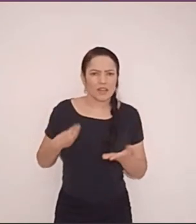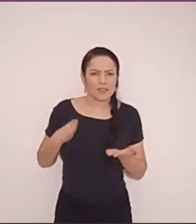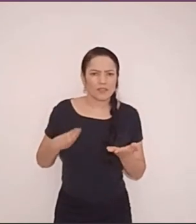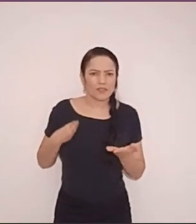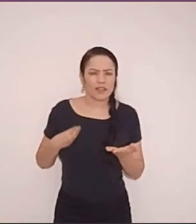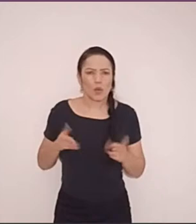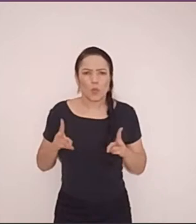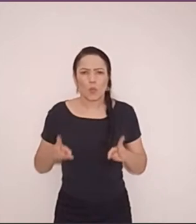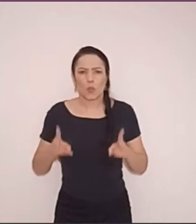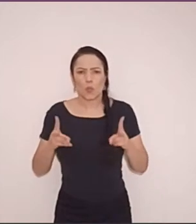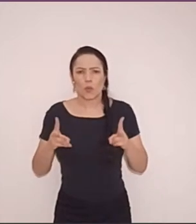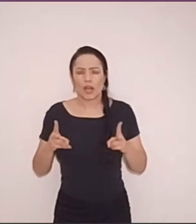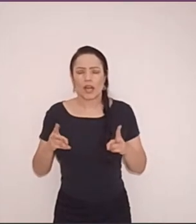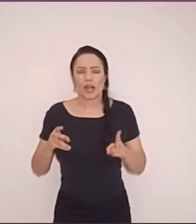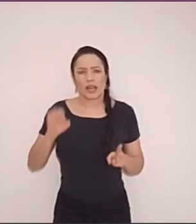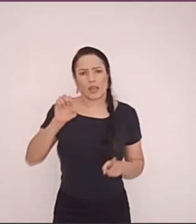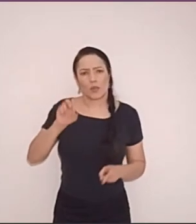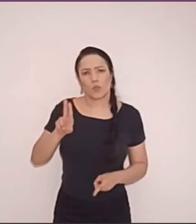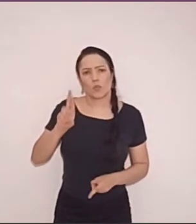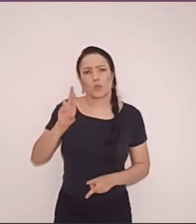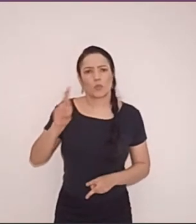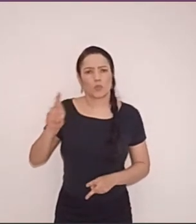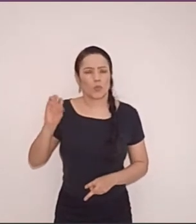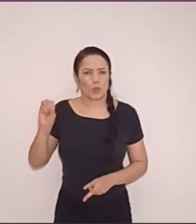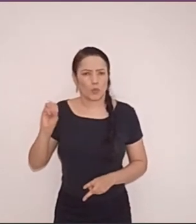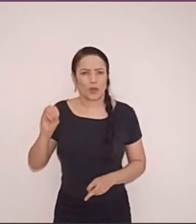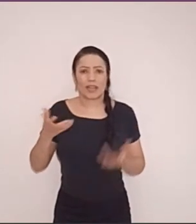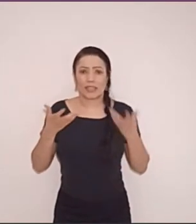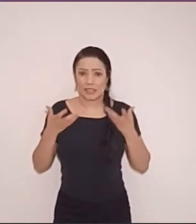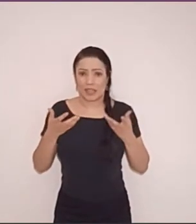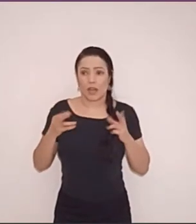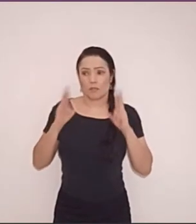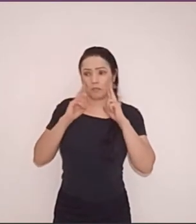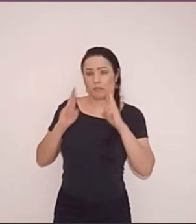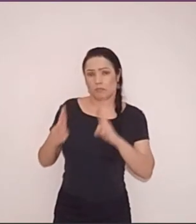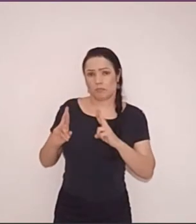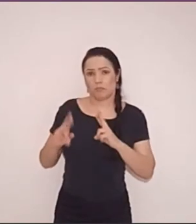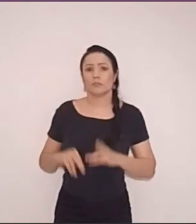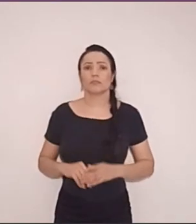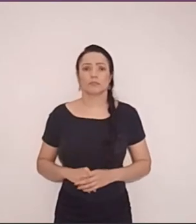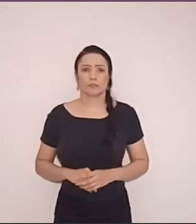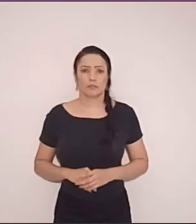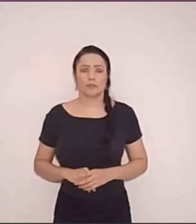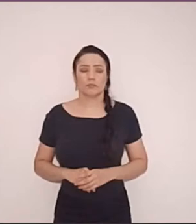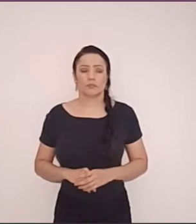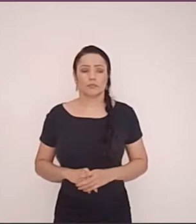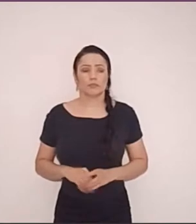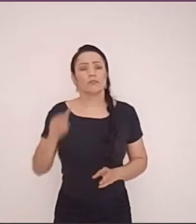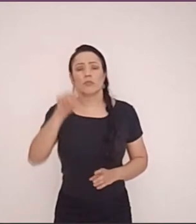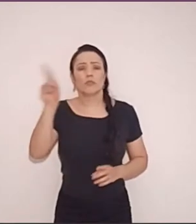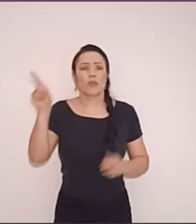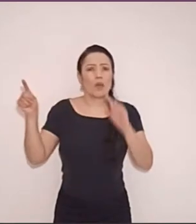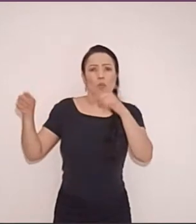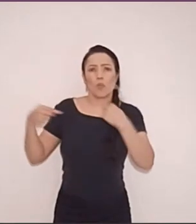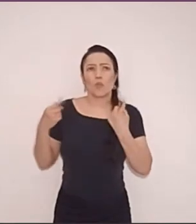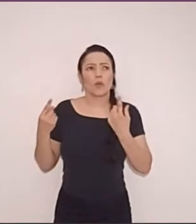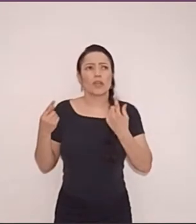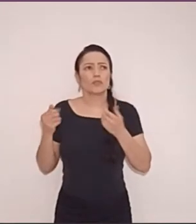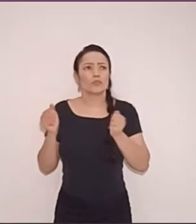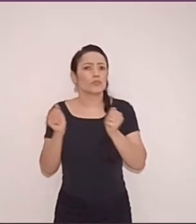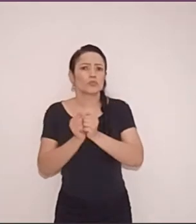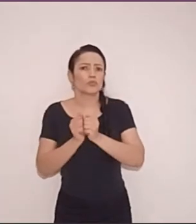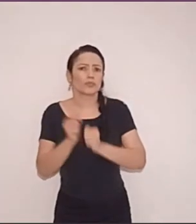la sociedad Euro Cristã Paulinha lista duas receitas e eles não vão construir e nem